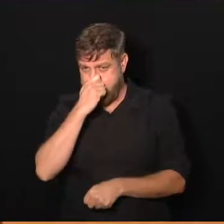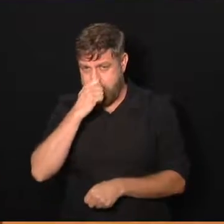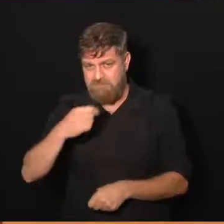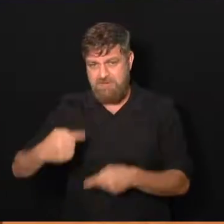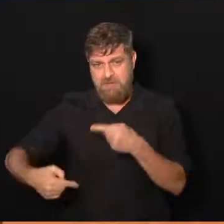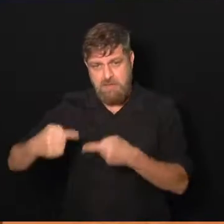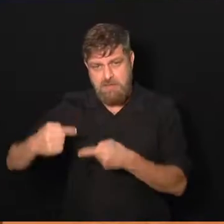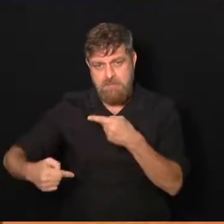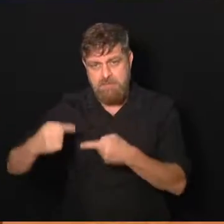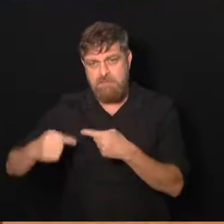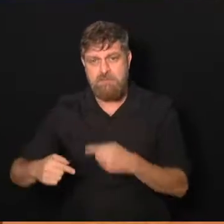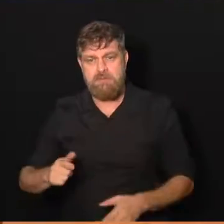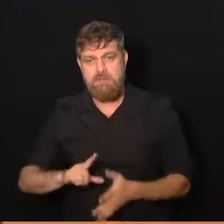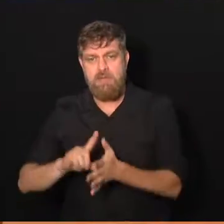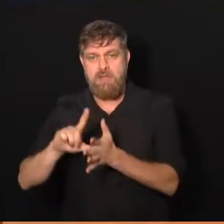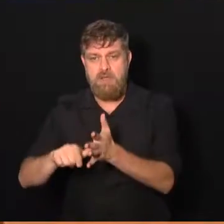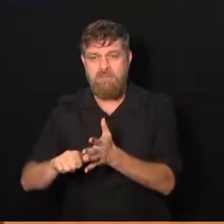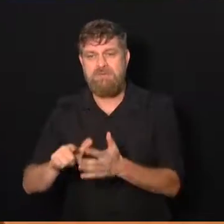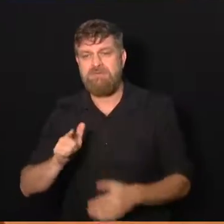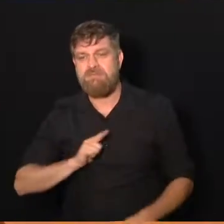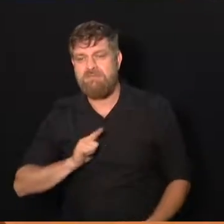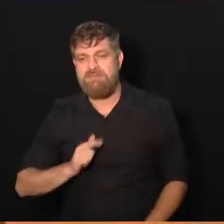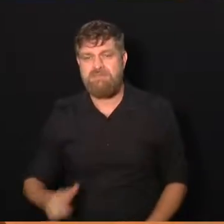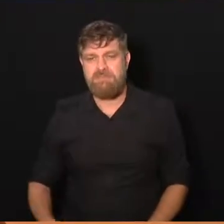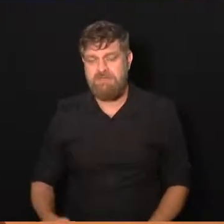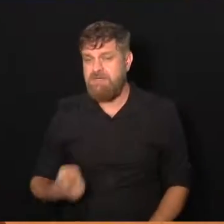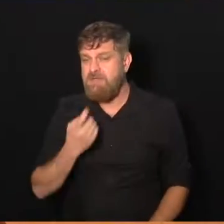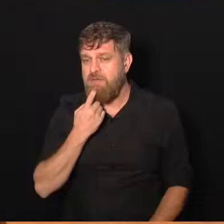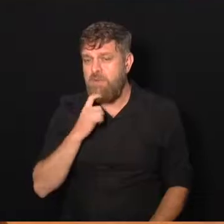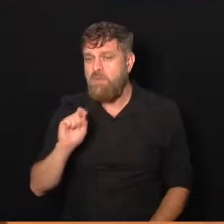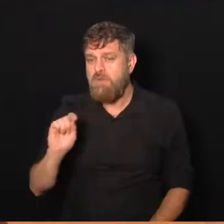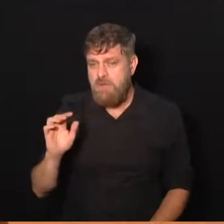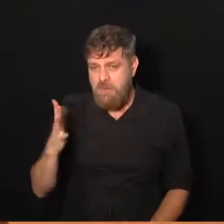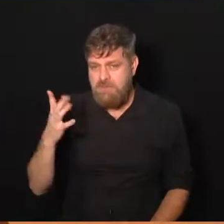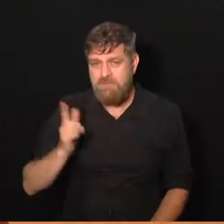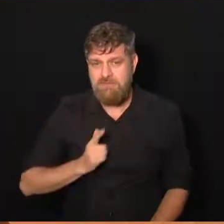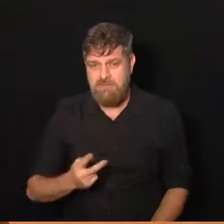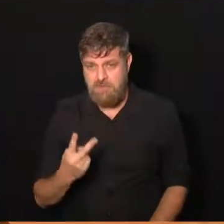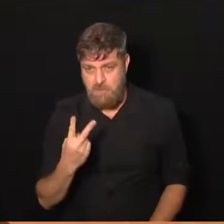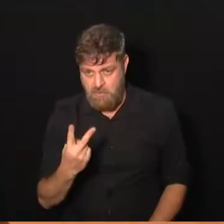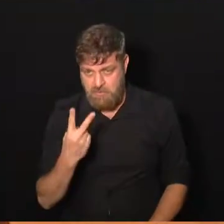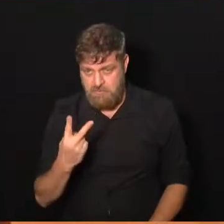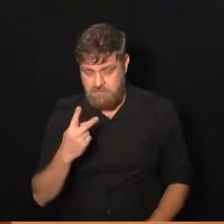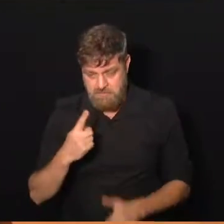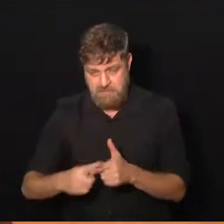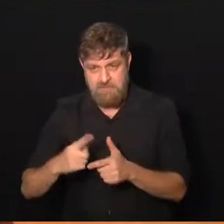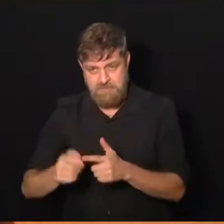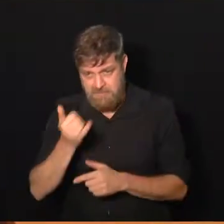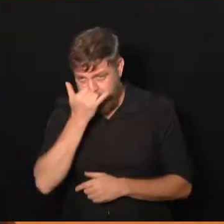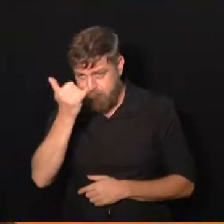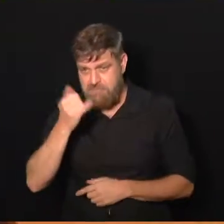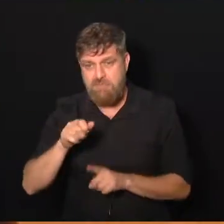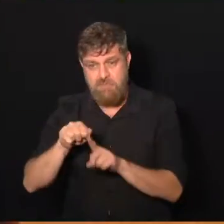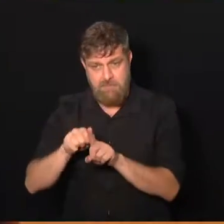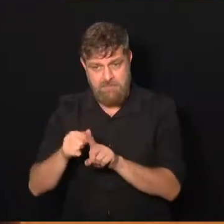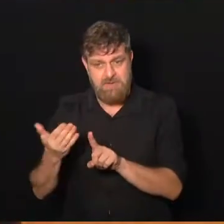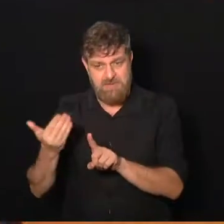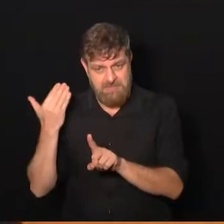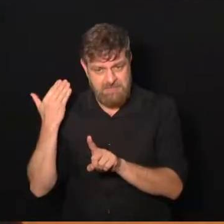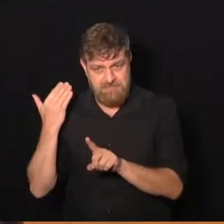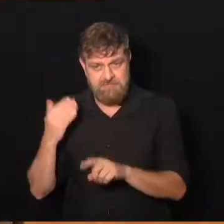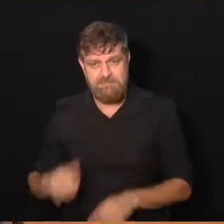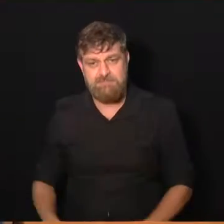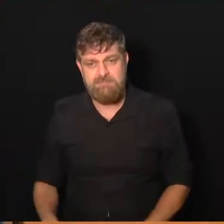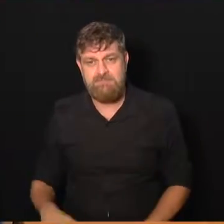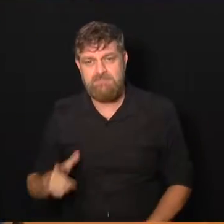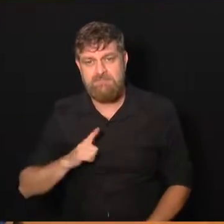questão dessa, depois da gente ter encontrado em Campinas 2 casos gravíssimos no mês passado e começo desse mês,